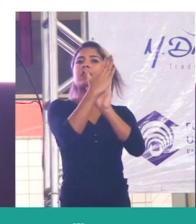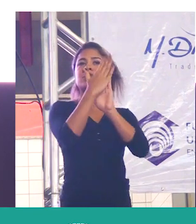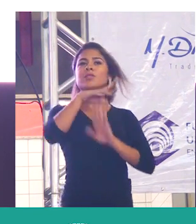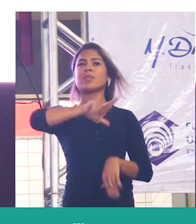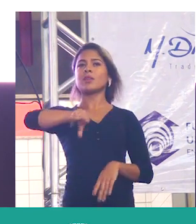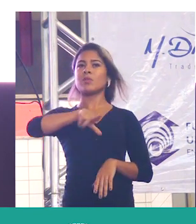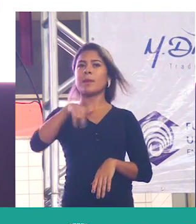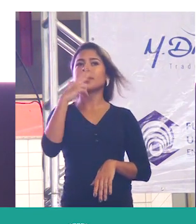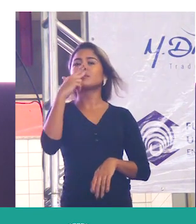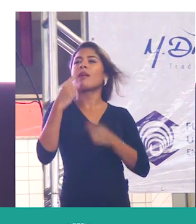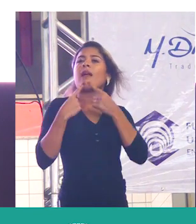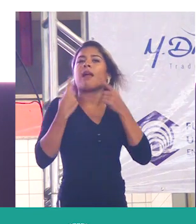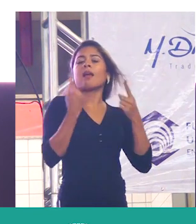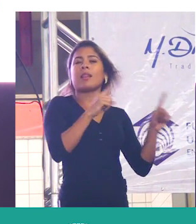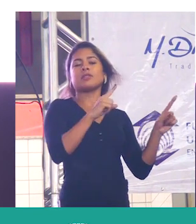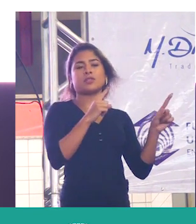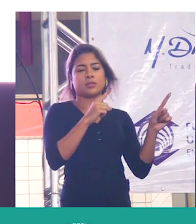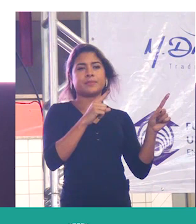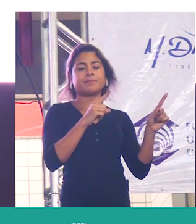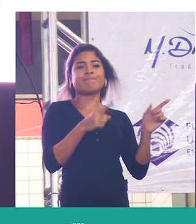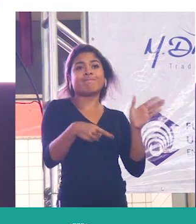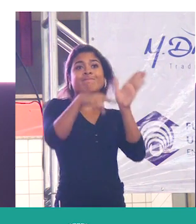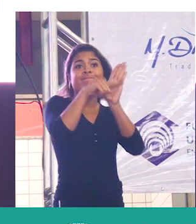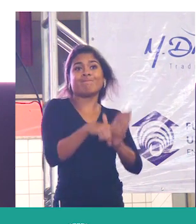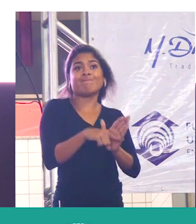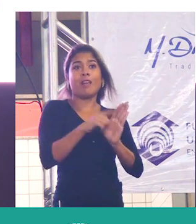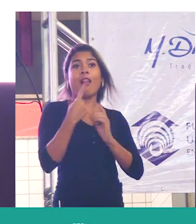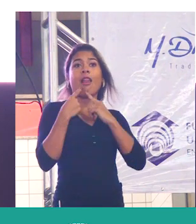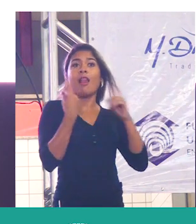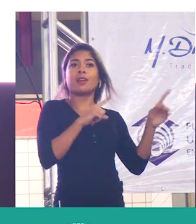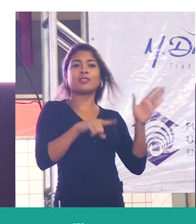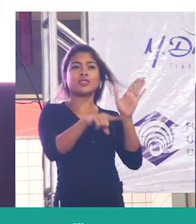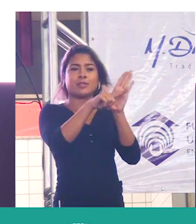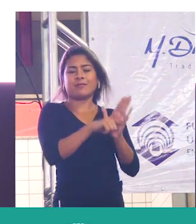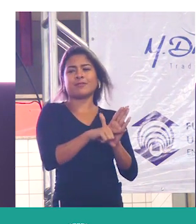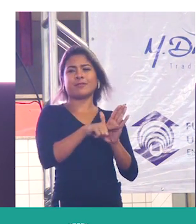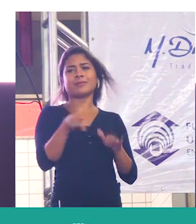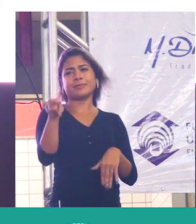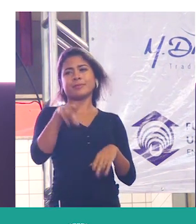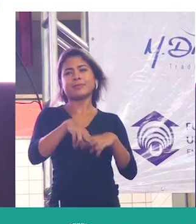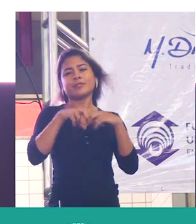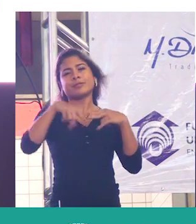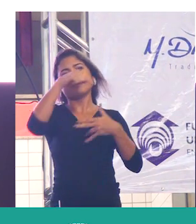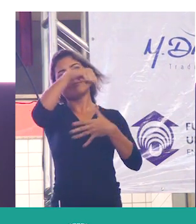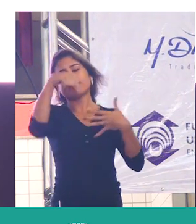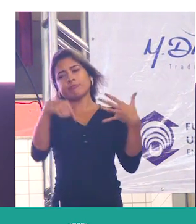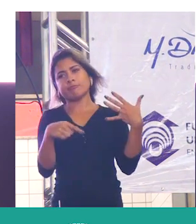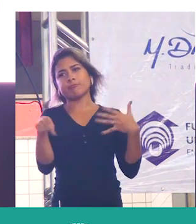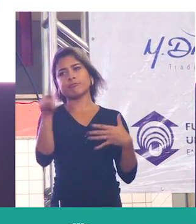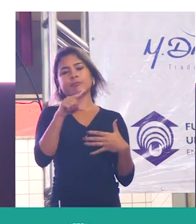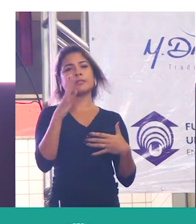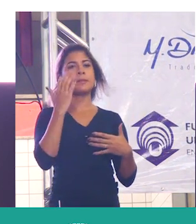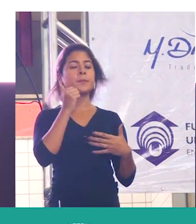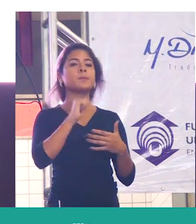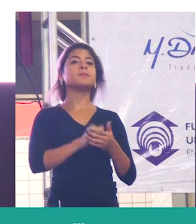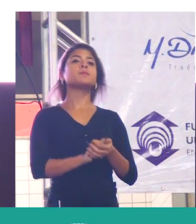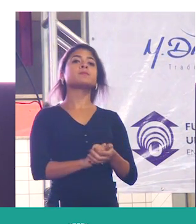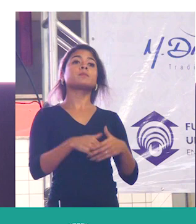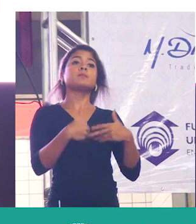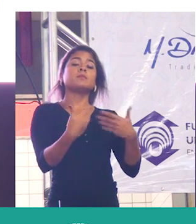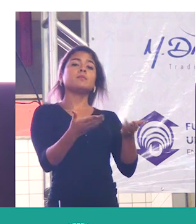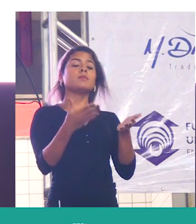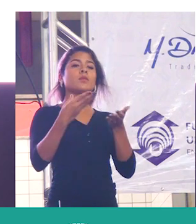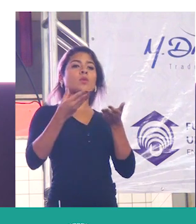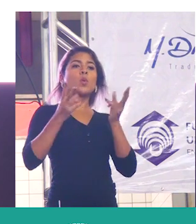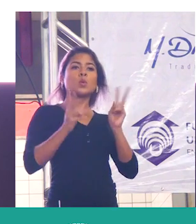negativa. Por tudo isso que eu falei há pouco, tá certo? Então, pessoal, continuando. Esse